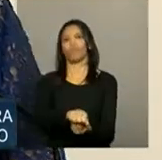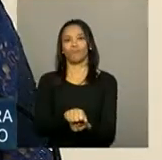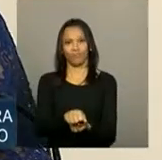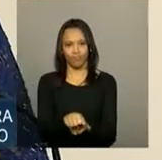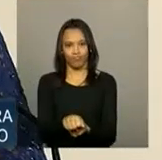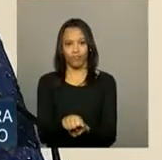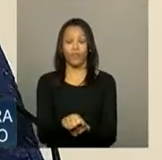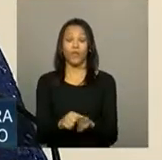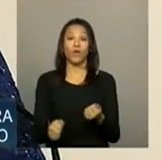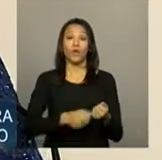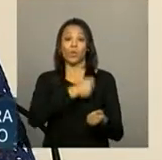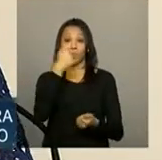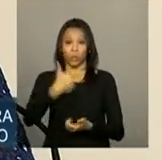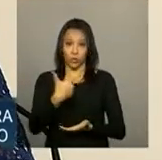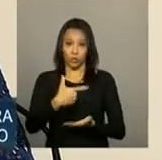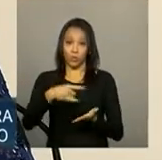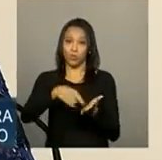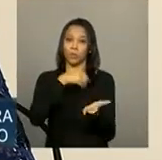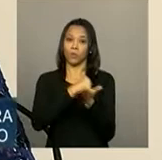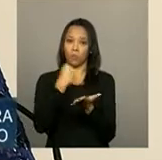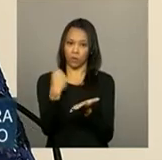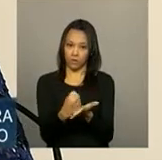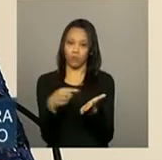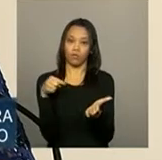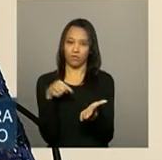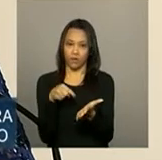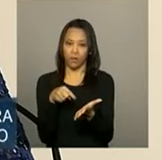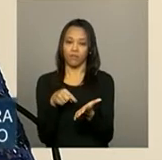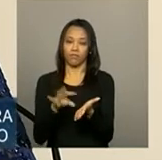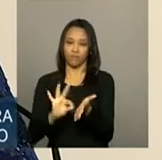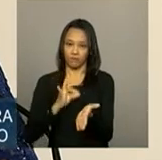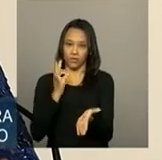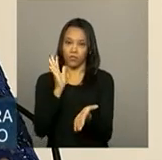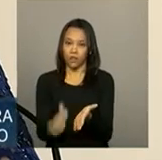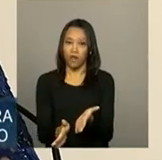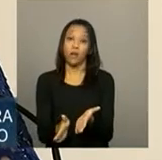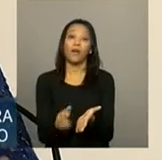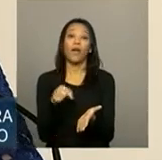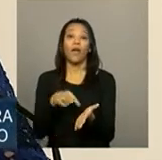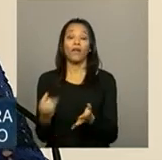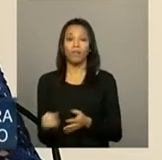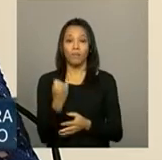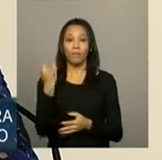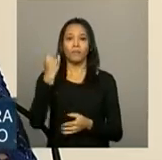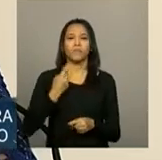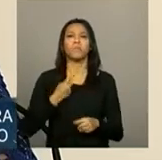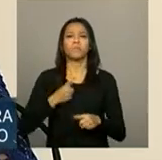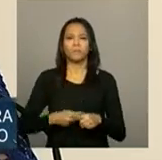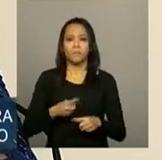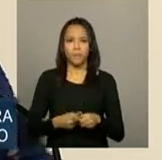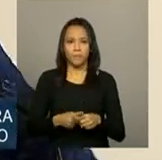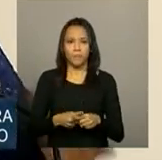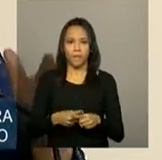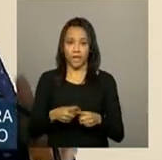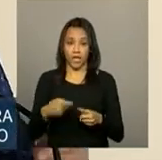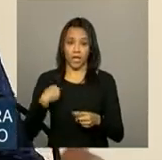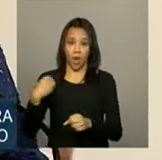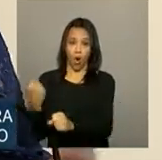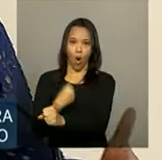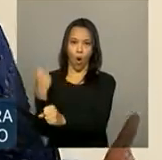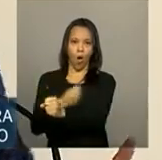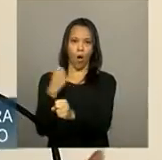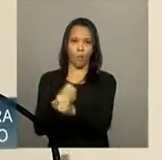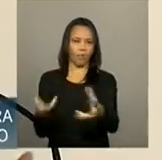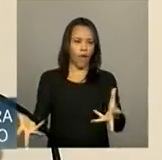o segundo contrato também decorre da importância e certas obras que